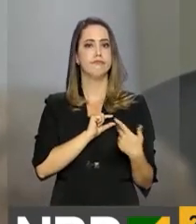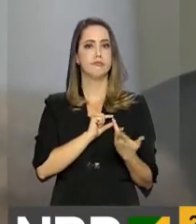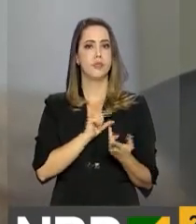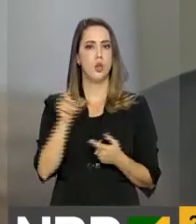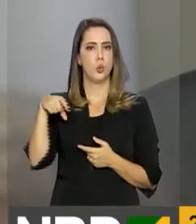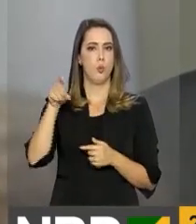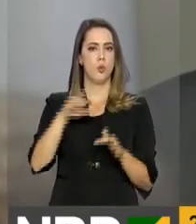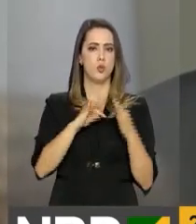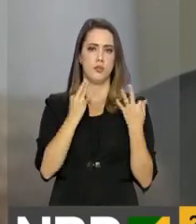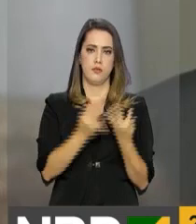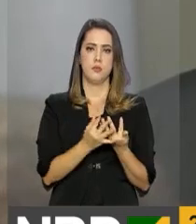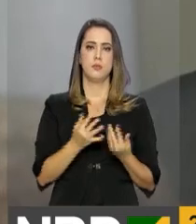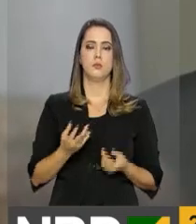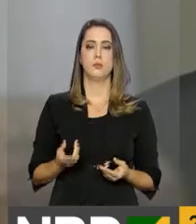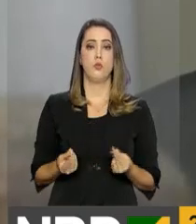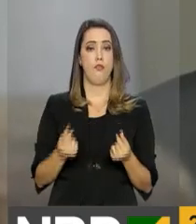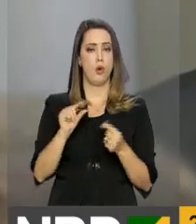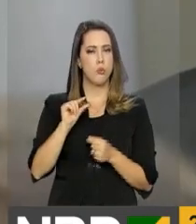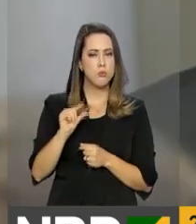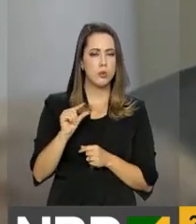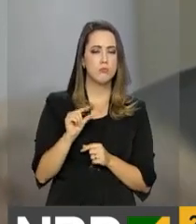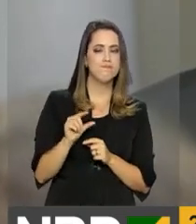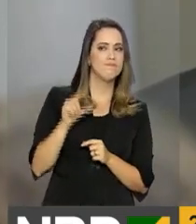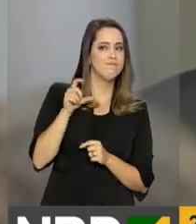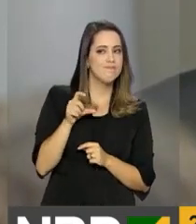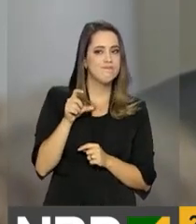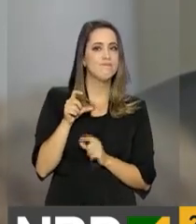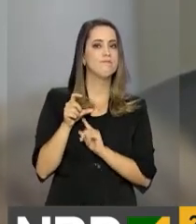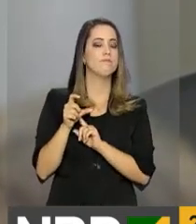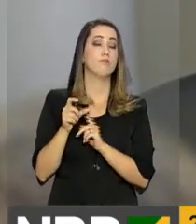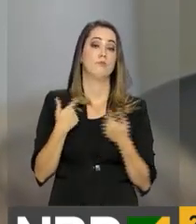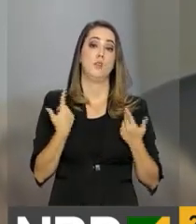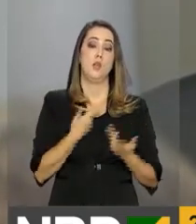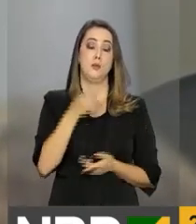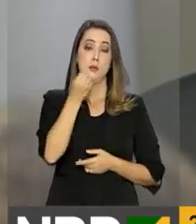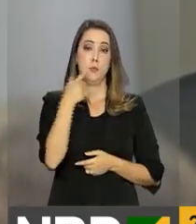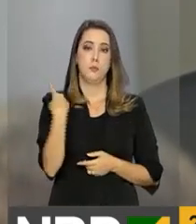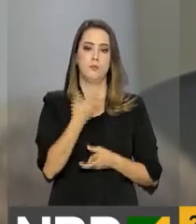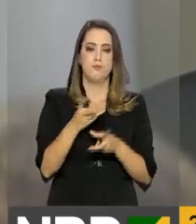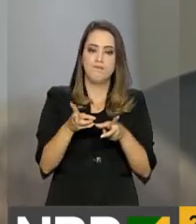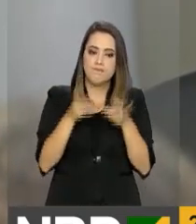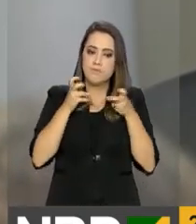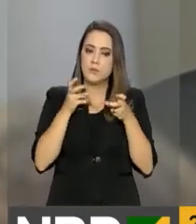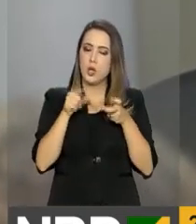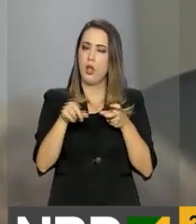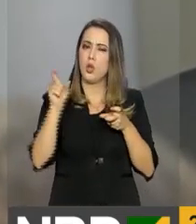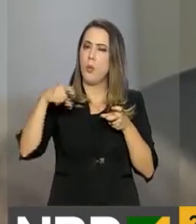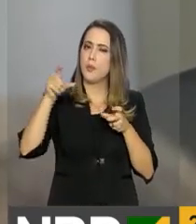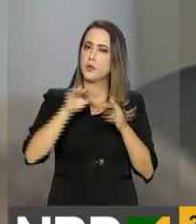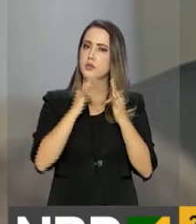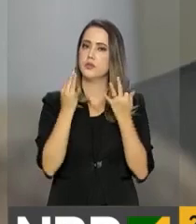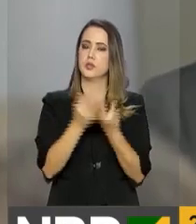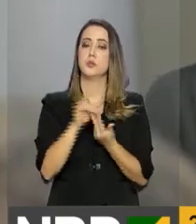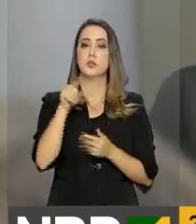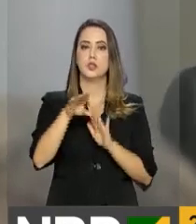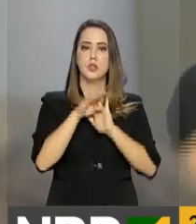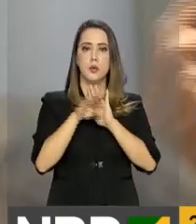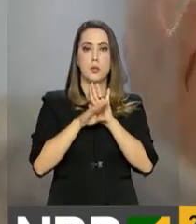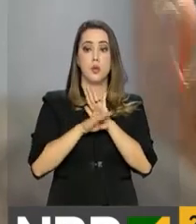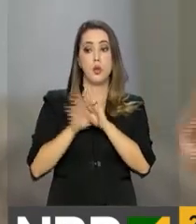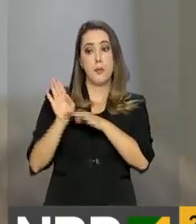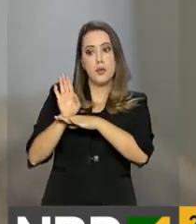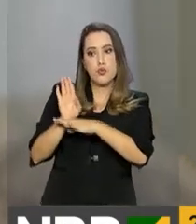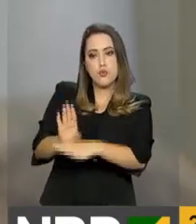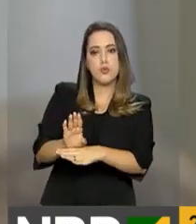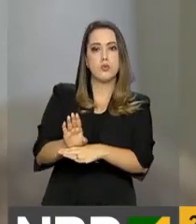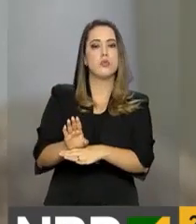exercendo o governo, não é? Mas interessante, a nossa concepção é que o Bolsa Família, que é um problema assistencial